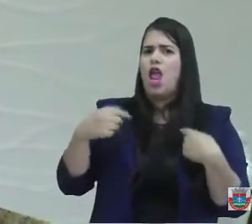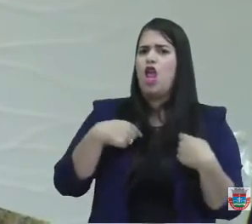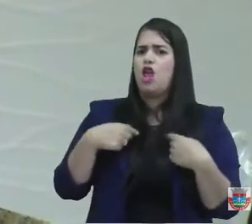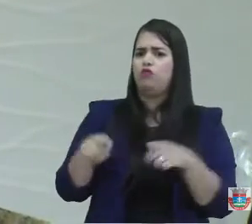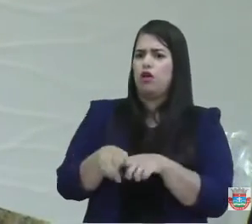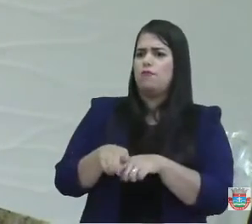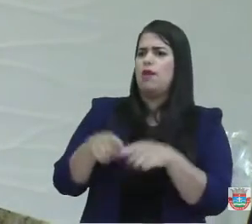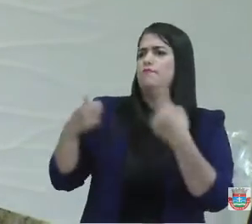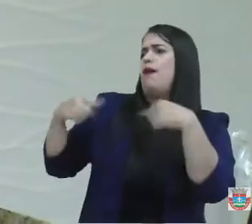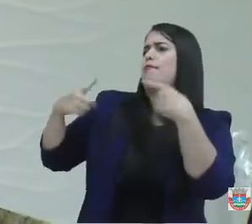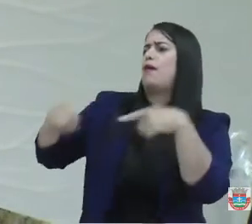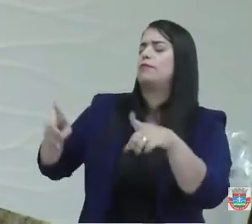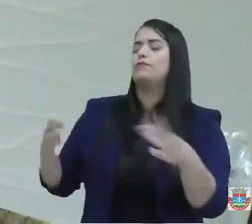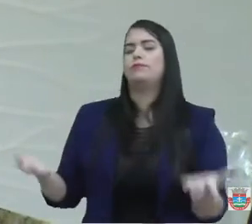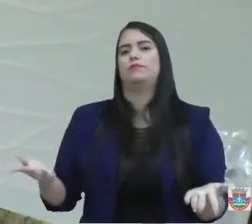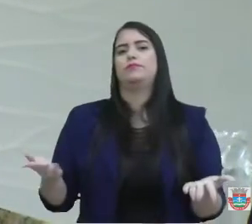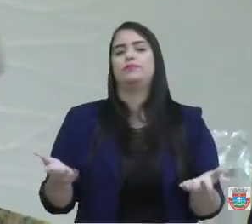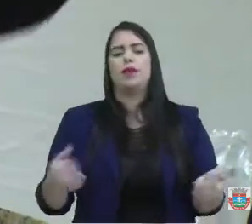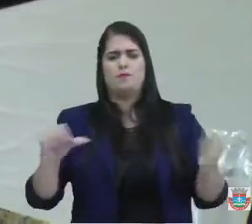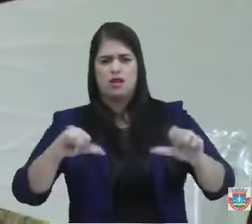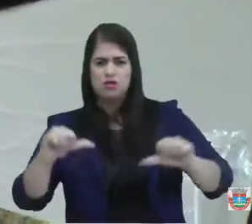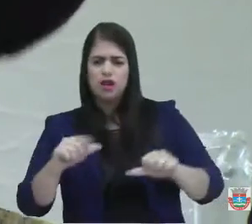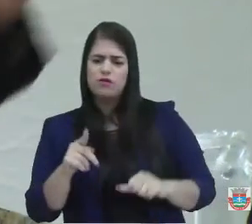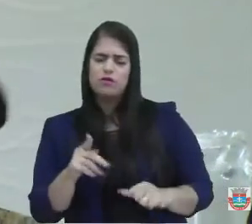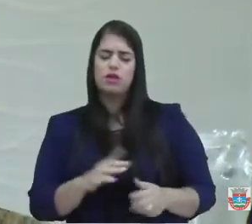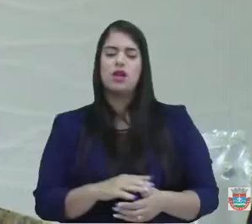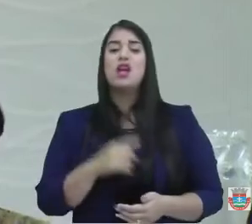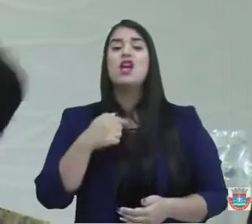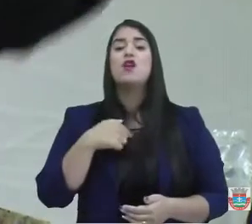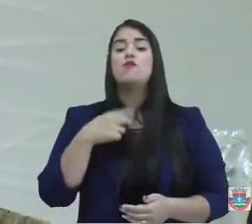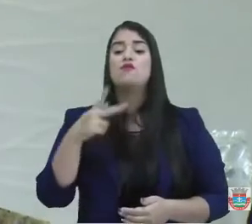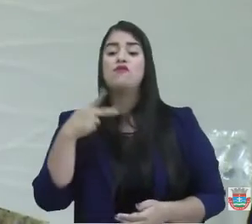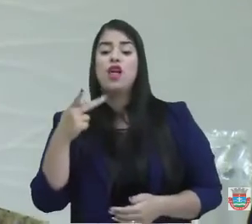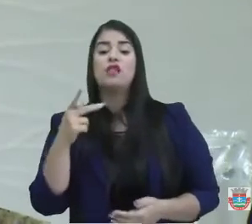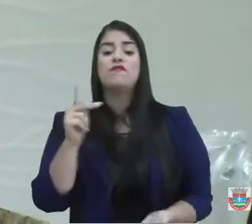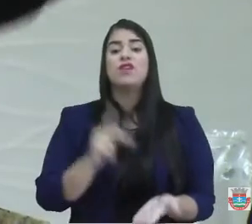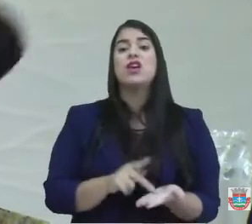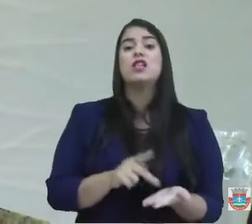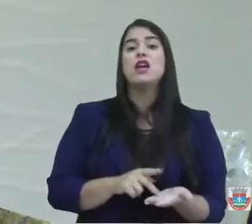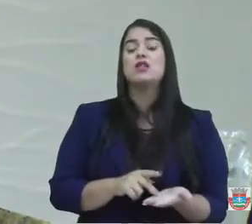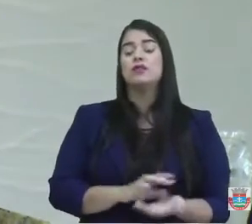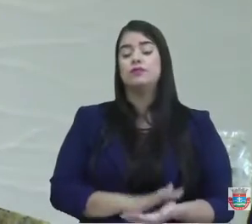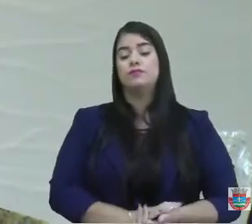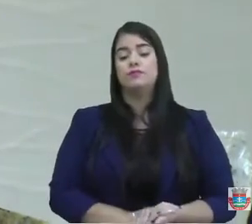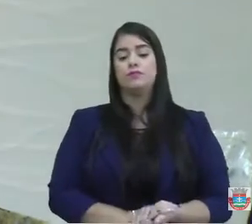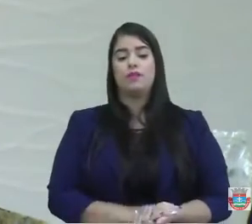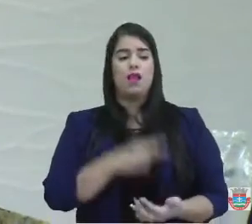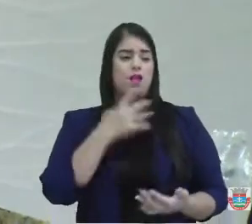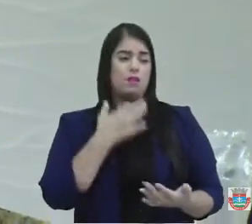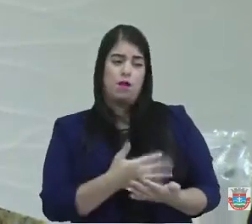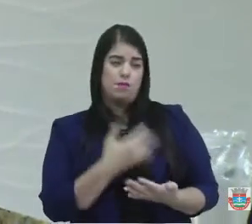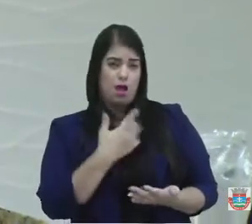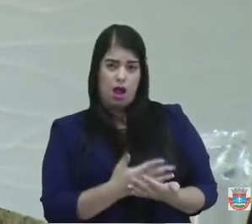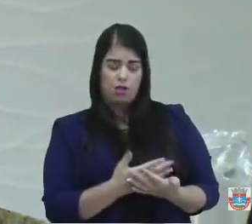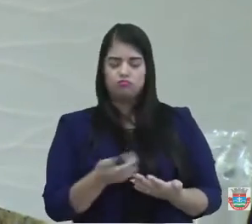Você não presta, pior é você. Por isso que eu falo a verdade. Não gosto disso para estar babando com o saco de